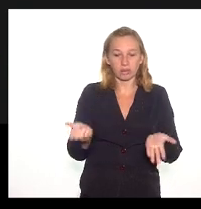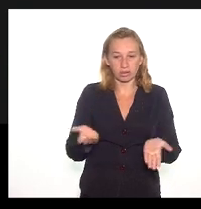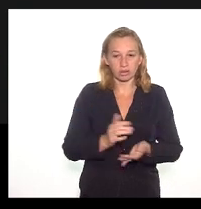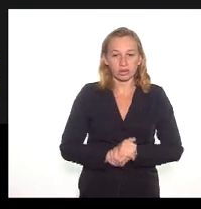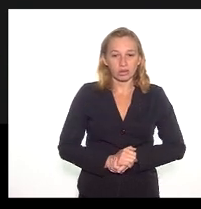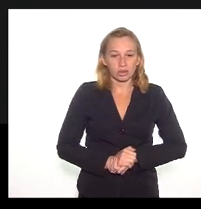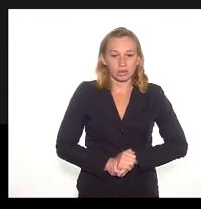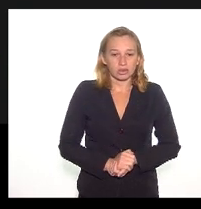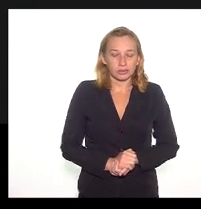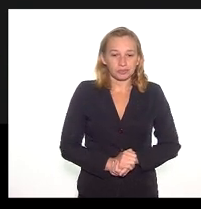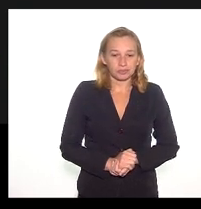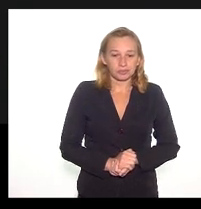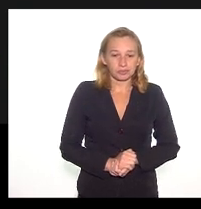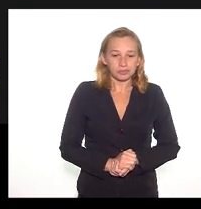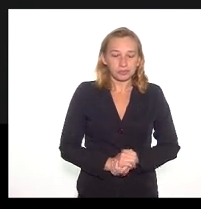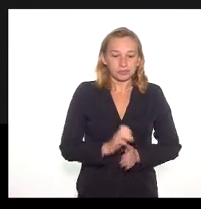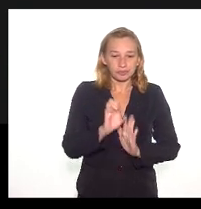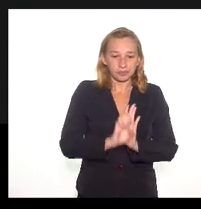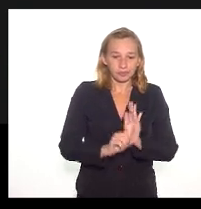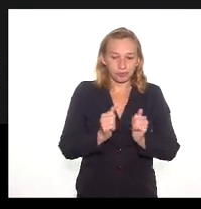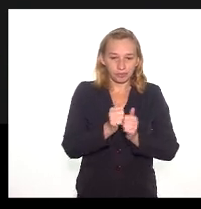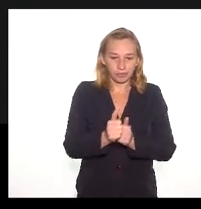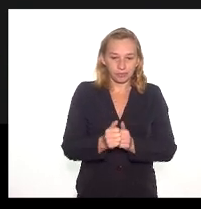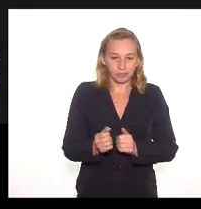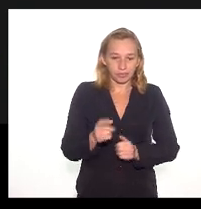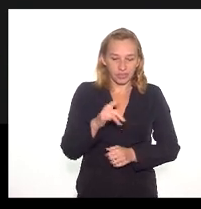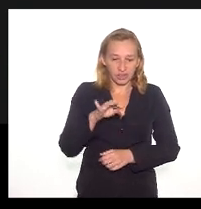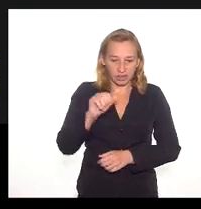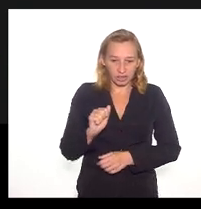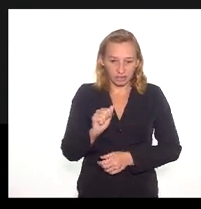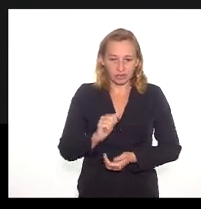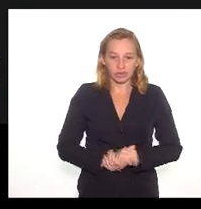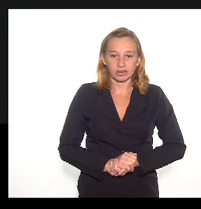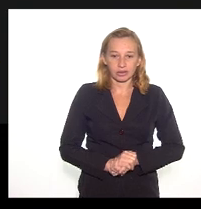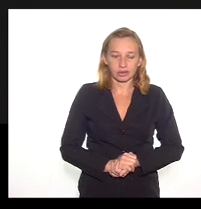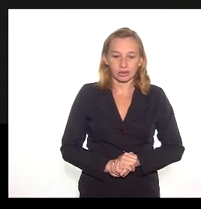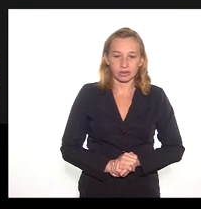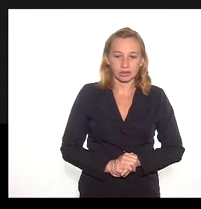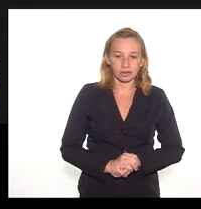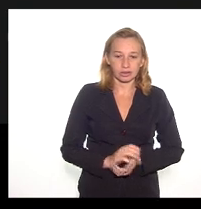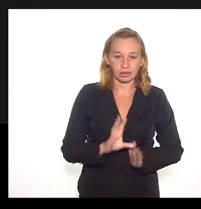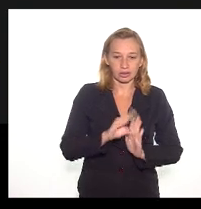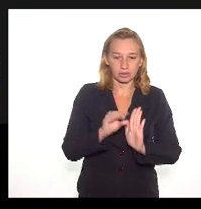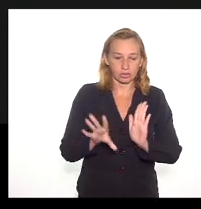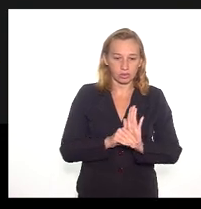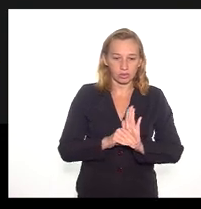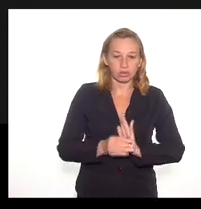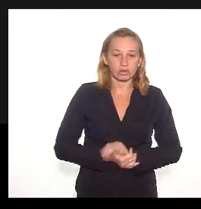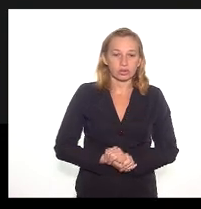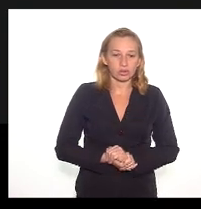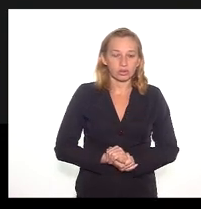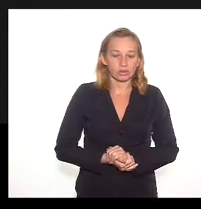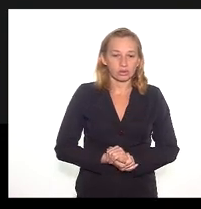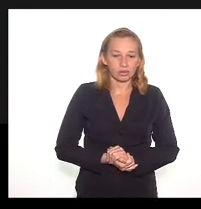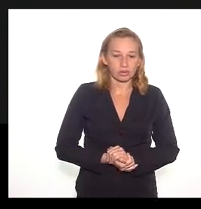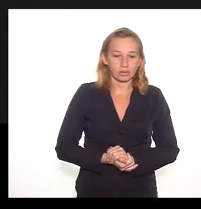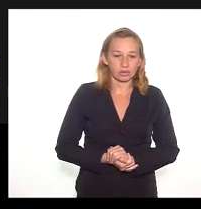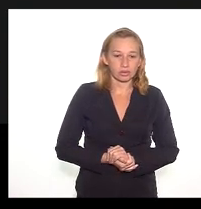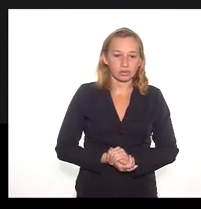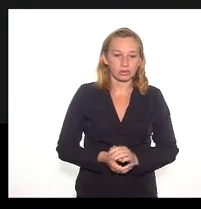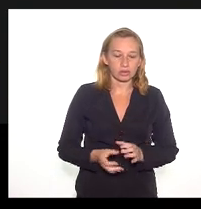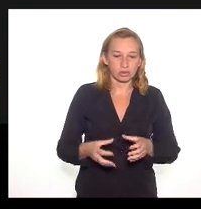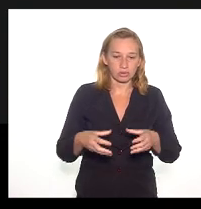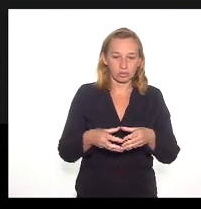fazemos aí uma emenda, nessa emenda aditiva alteramos esse conteúdo. Aí tem consenso aqui do colegiado.